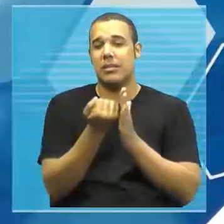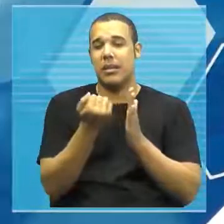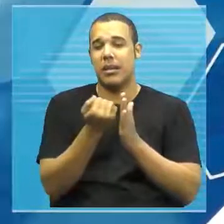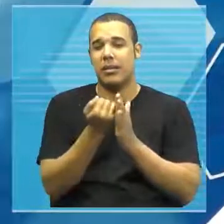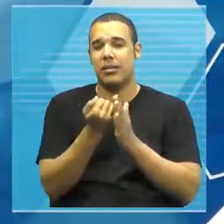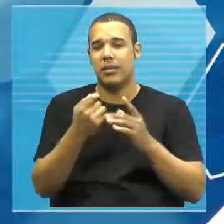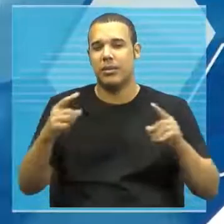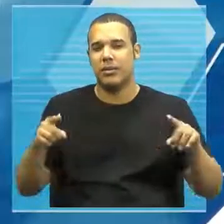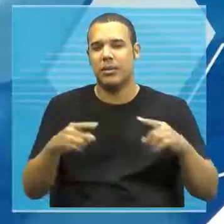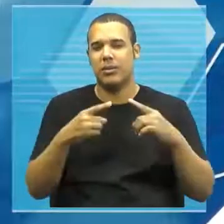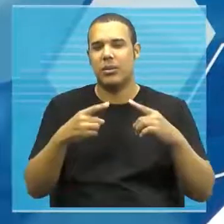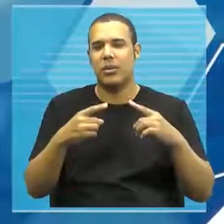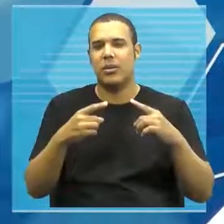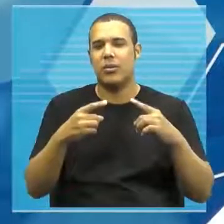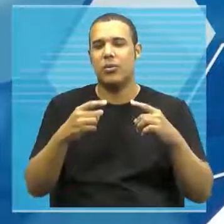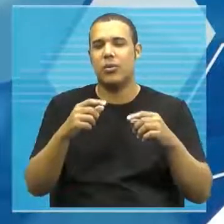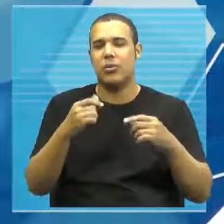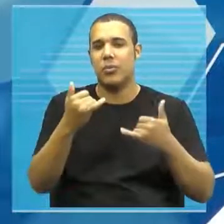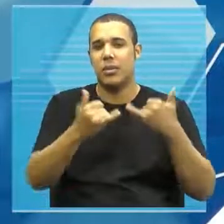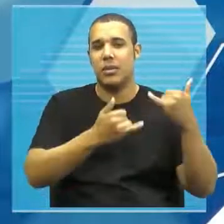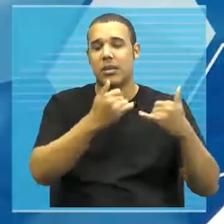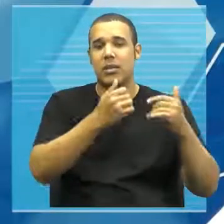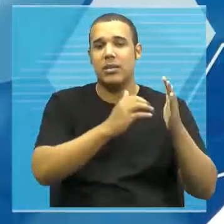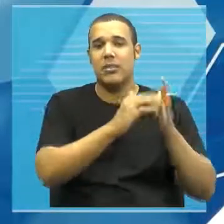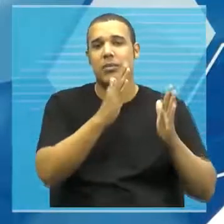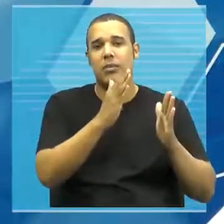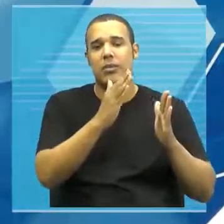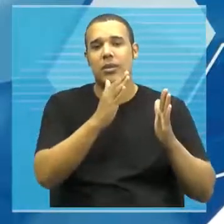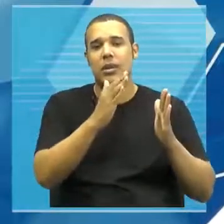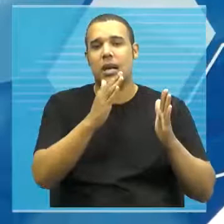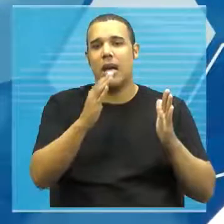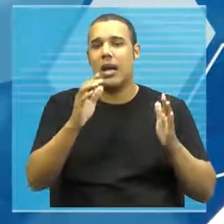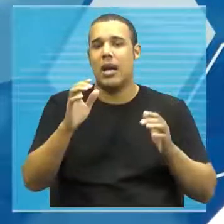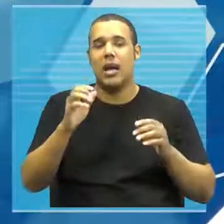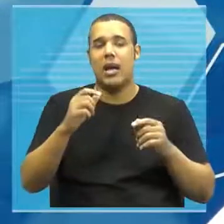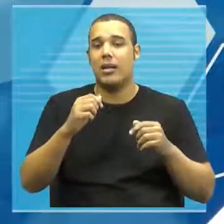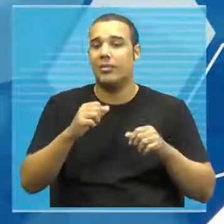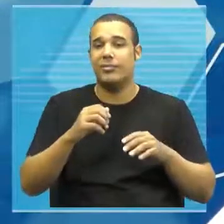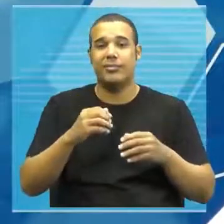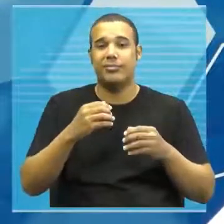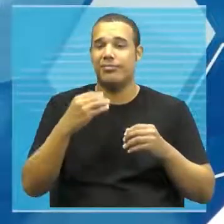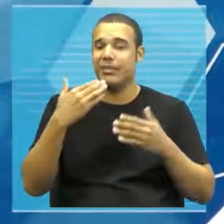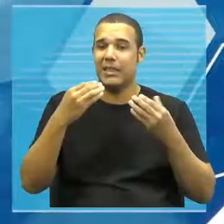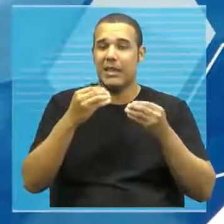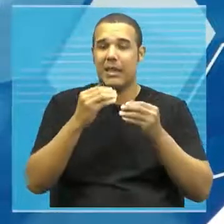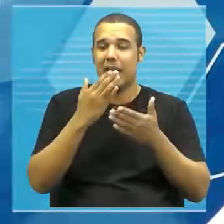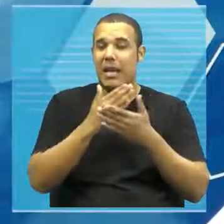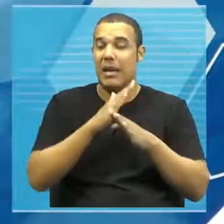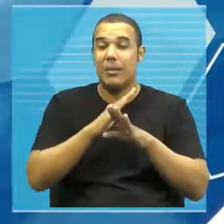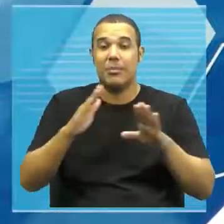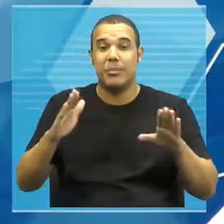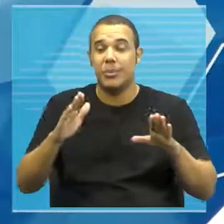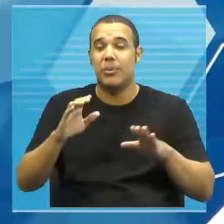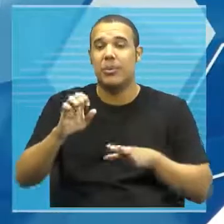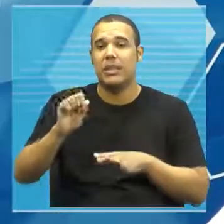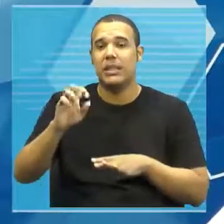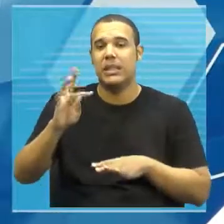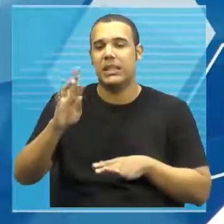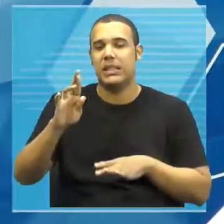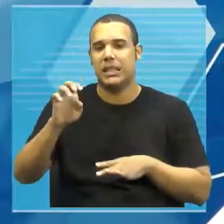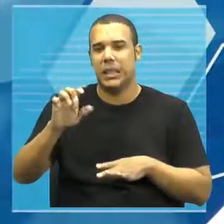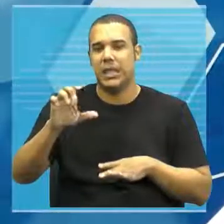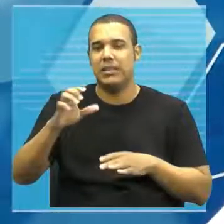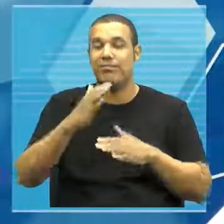da competição com brinquedos importados Ela não suportou ela quebrou entendem tão